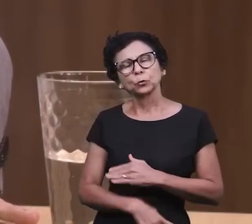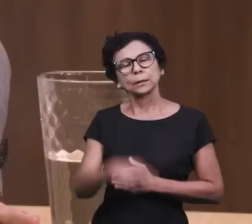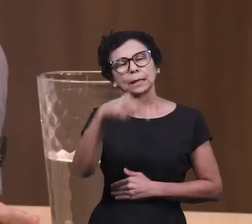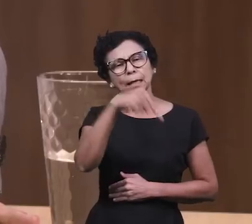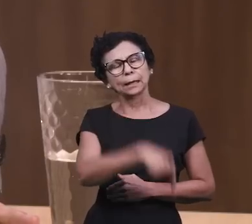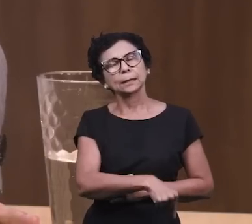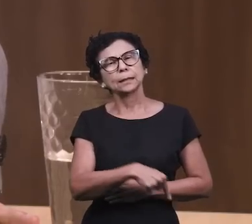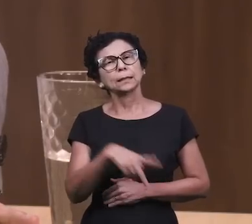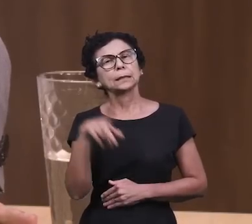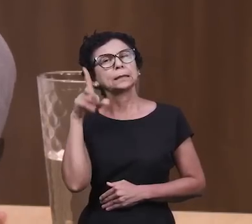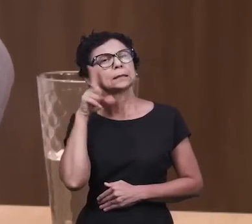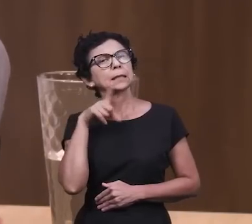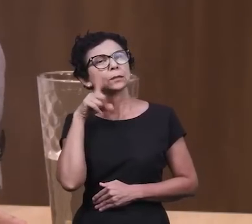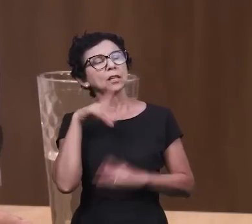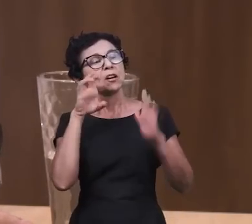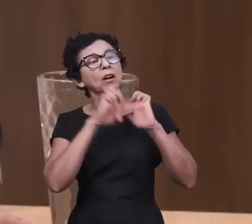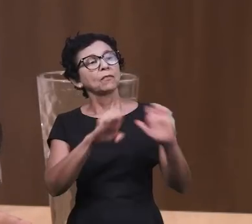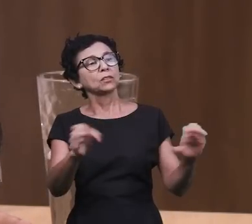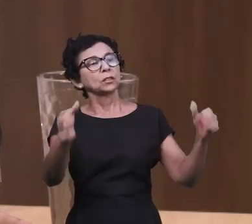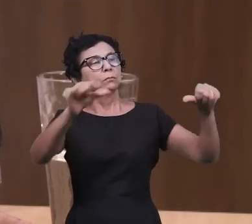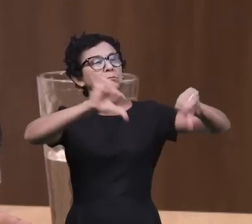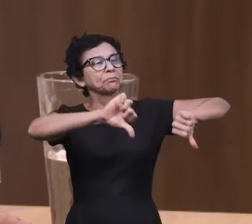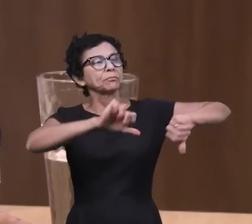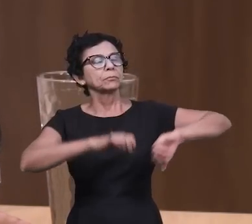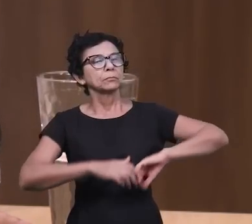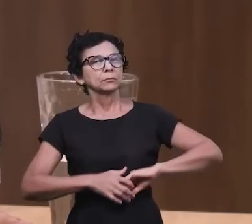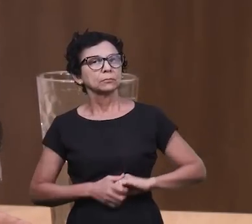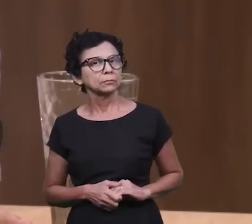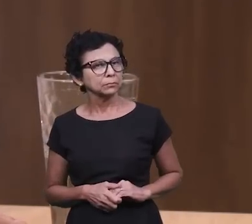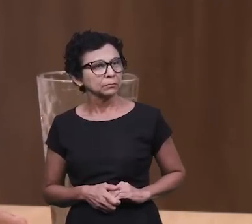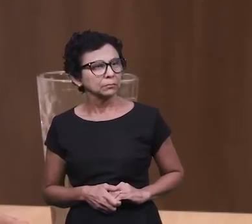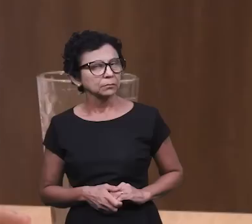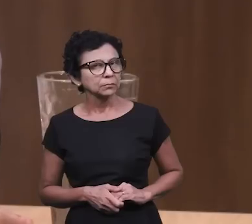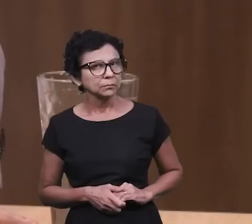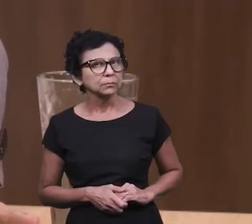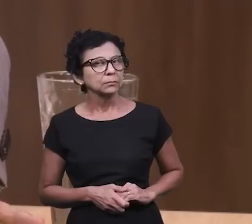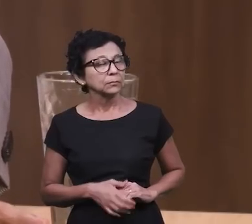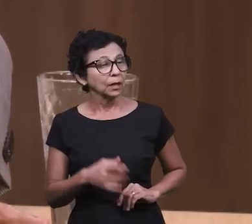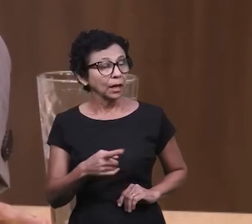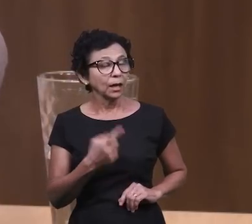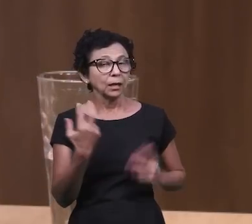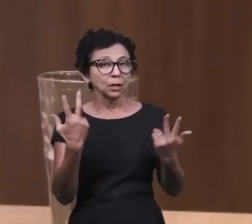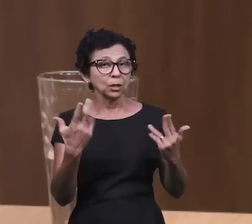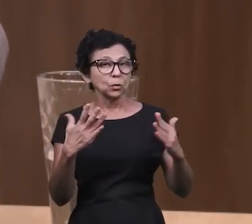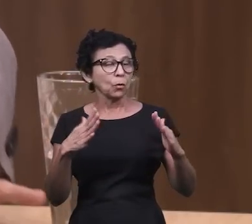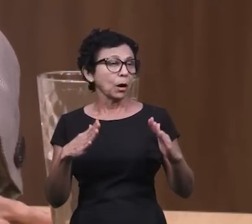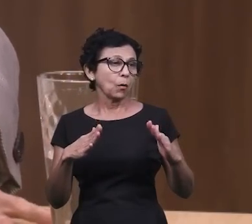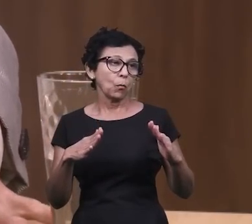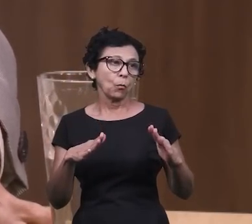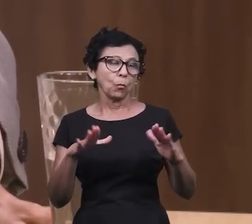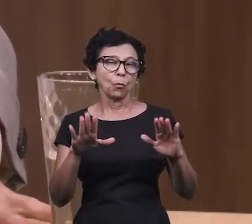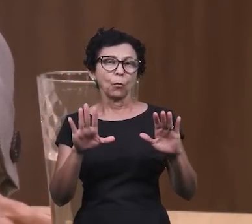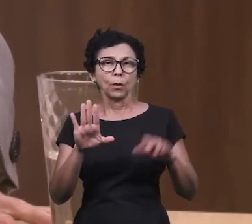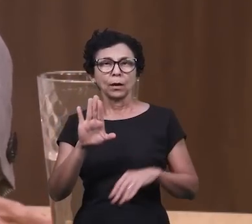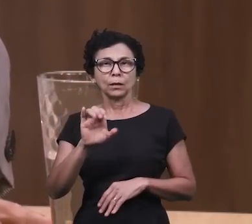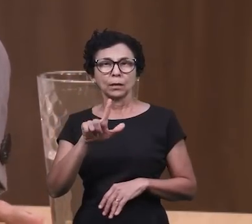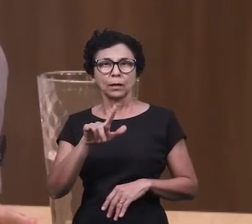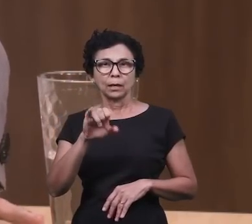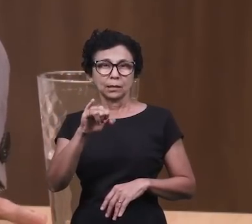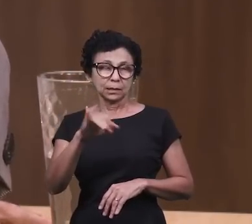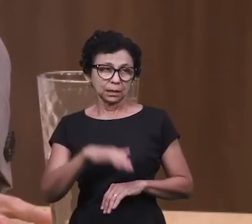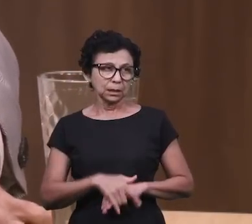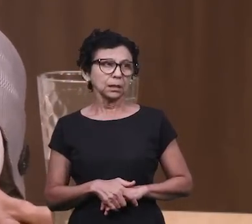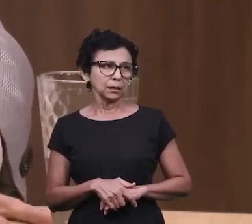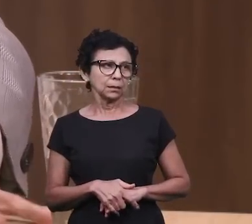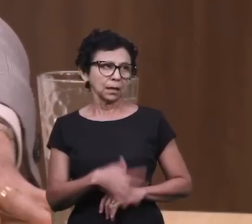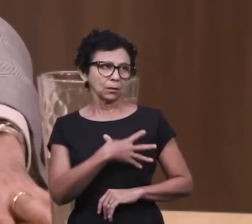na América virou isso que aí está, que era a casa de Eli, como vocês vão ler lá na Bíblia, como é que estava a situação